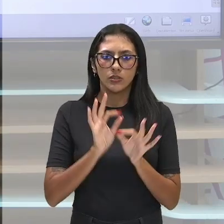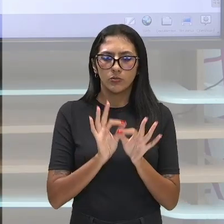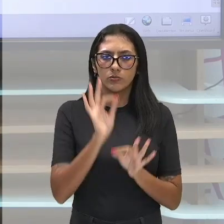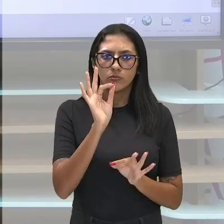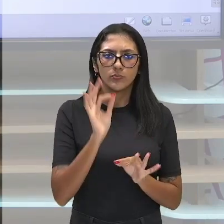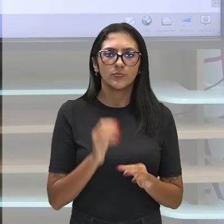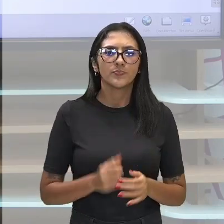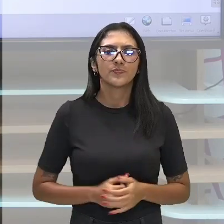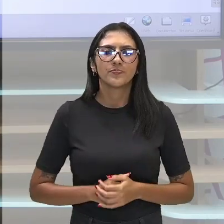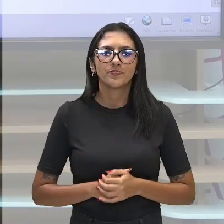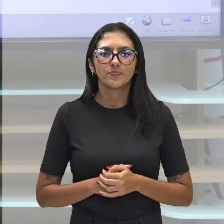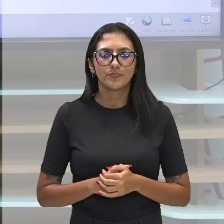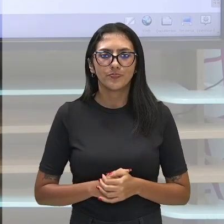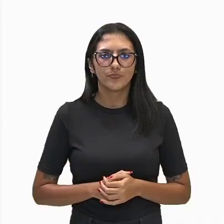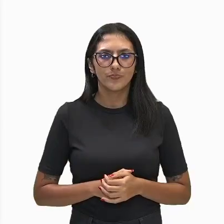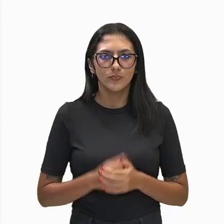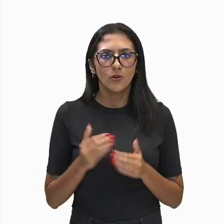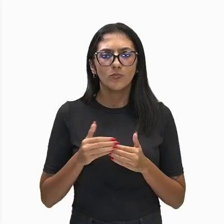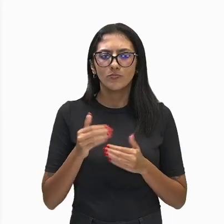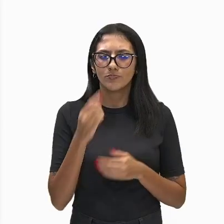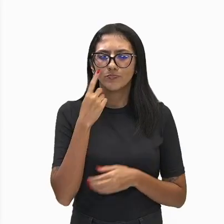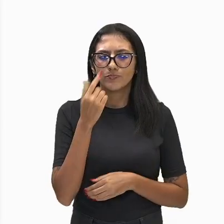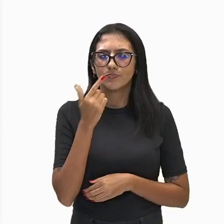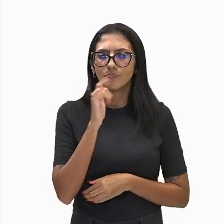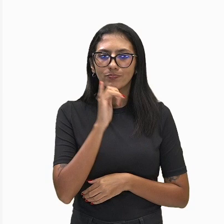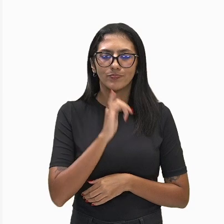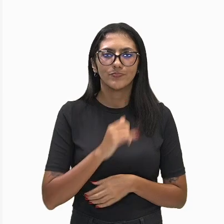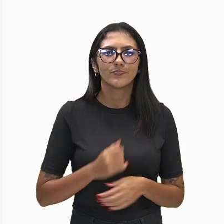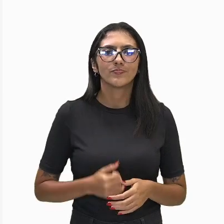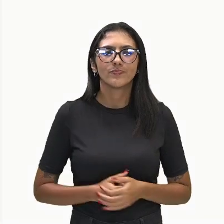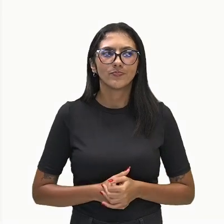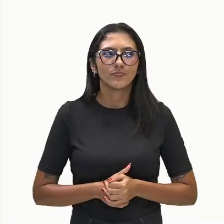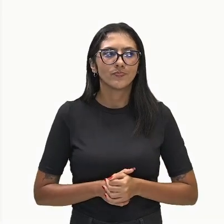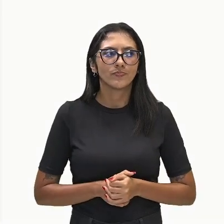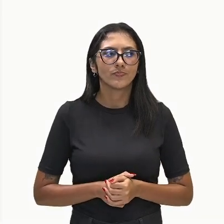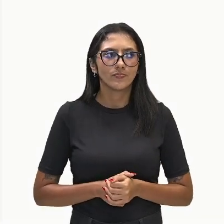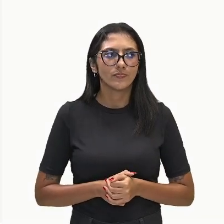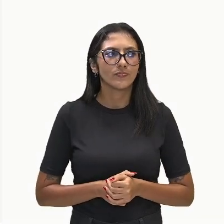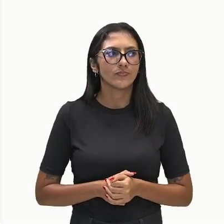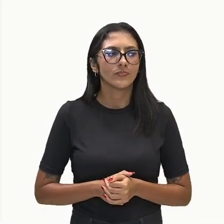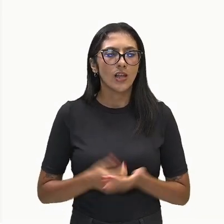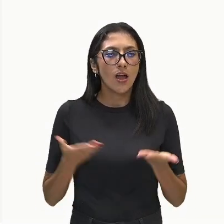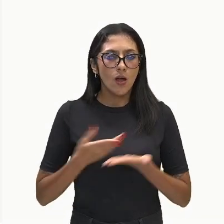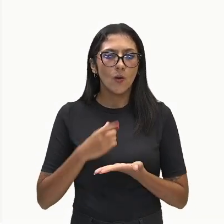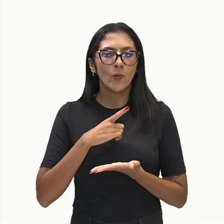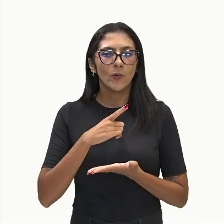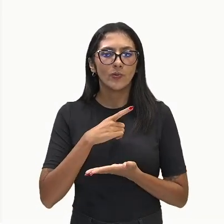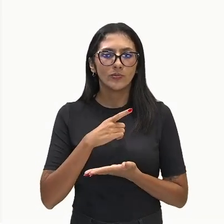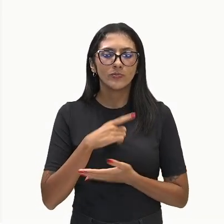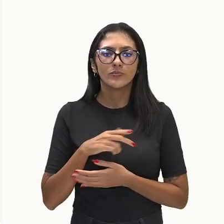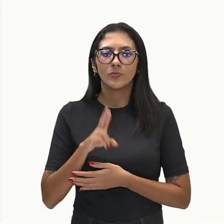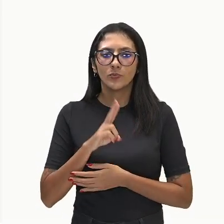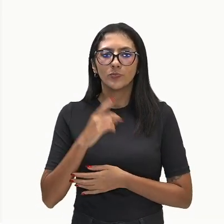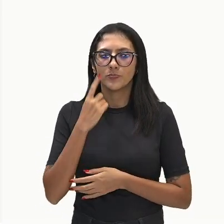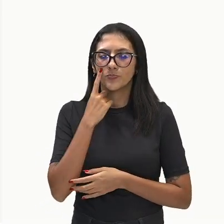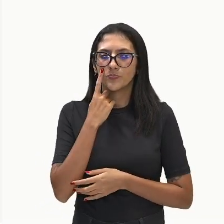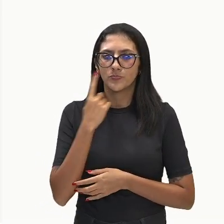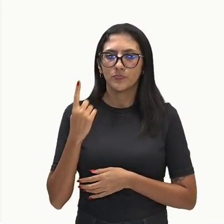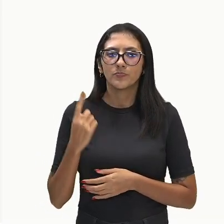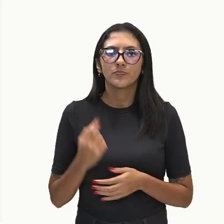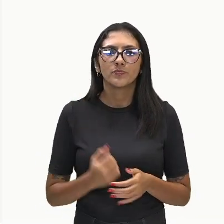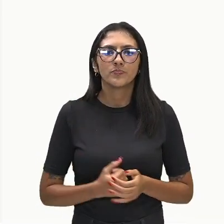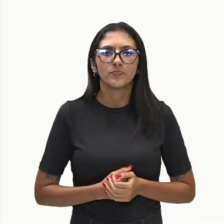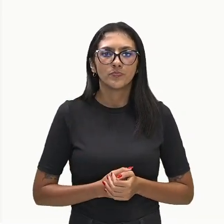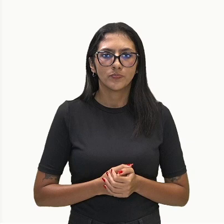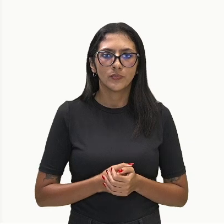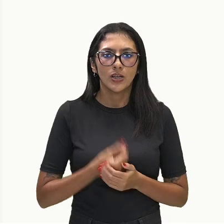triângulo. Vamos continuar vendo alguns casos. Temos agora, o perímetro de um triângulo equilátero é